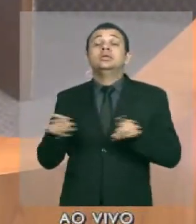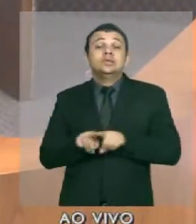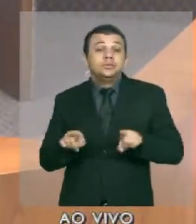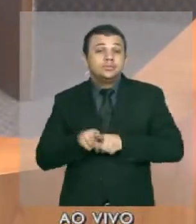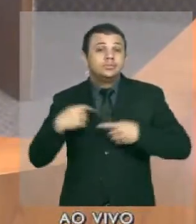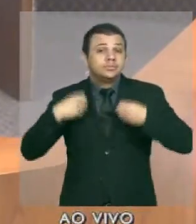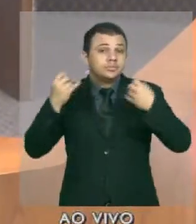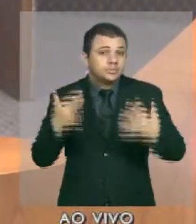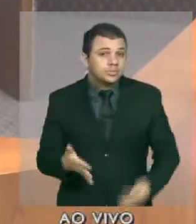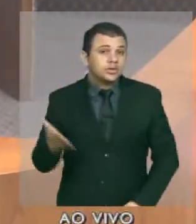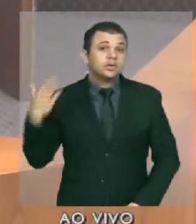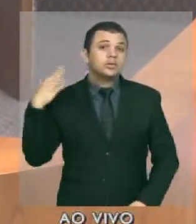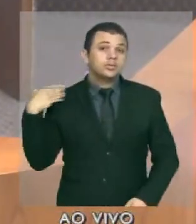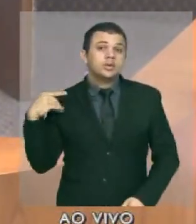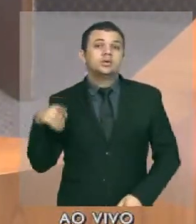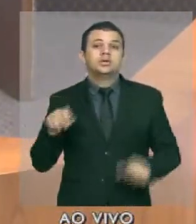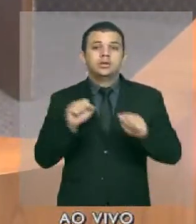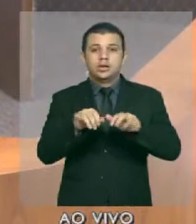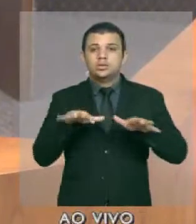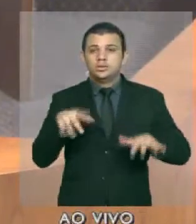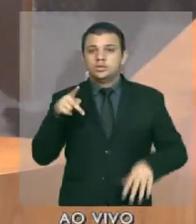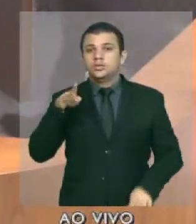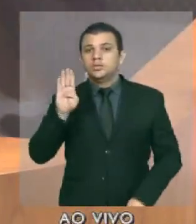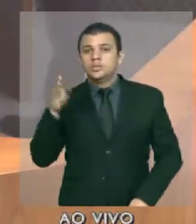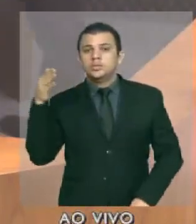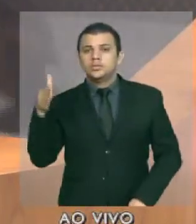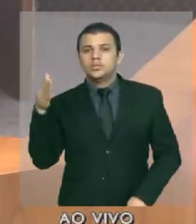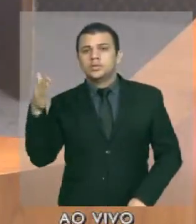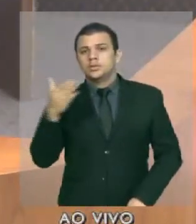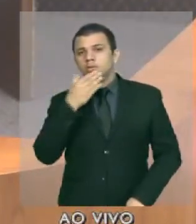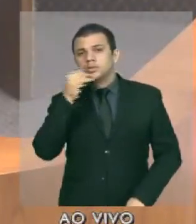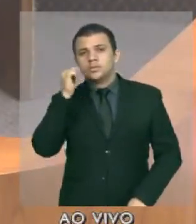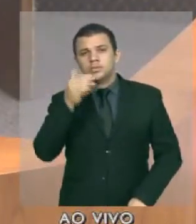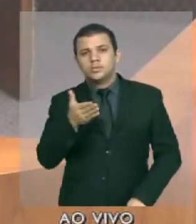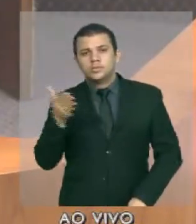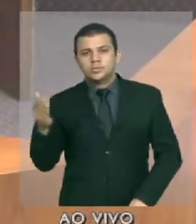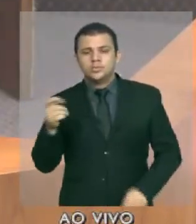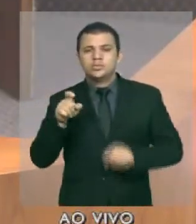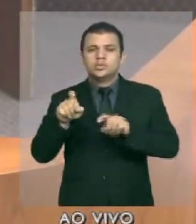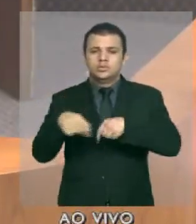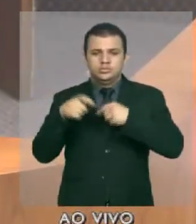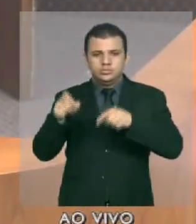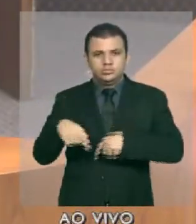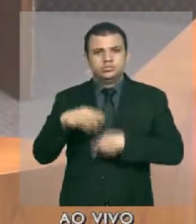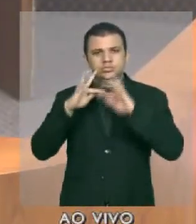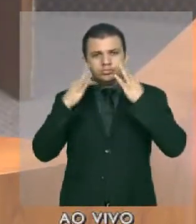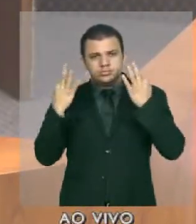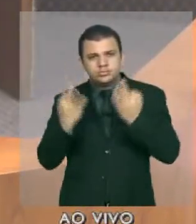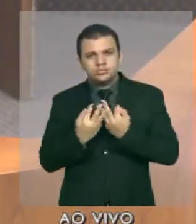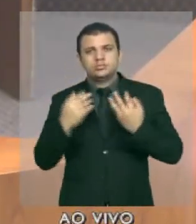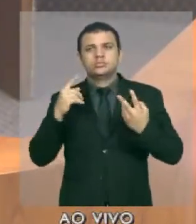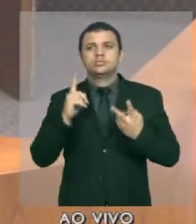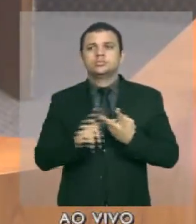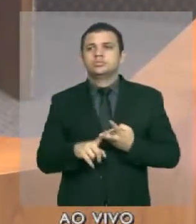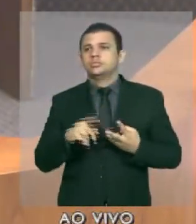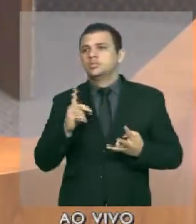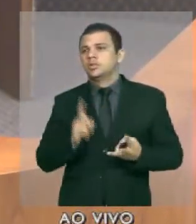participaram agricultores familiares pescadores marisqueiras